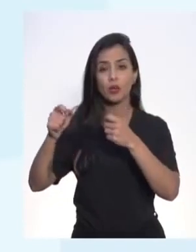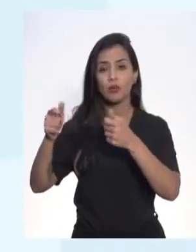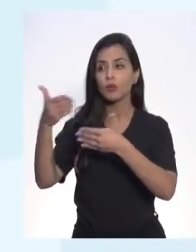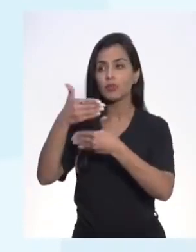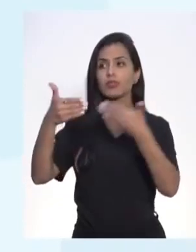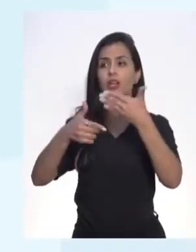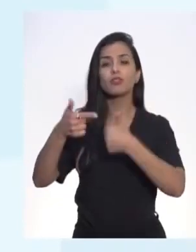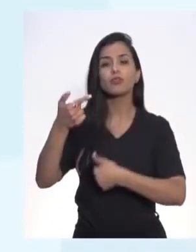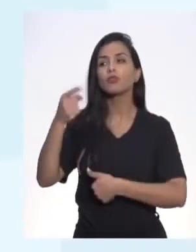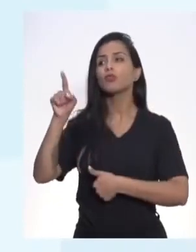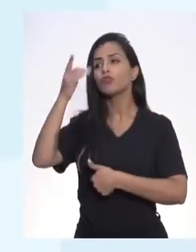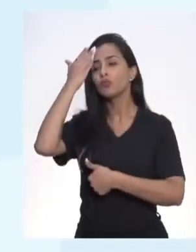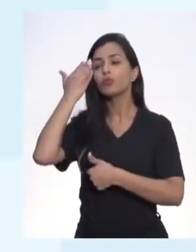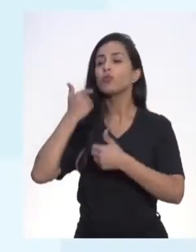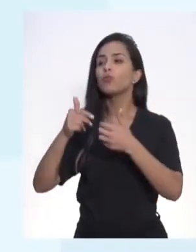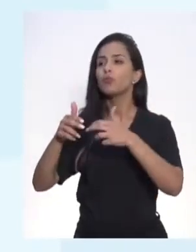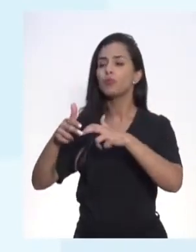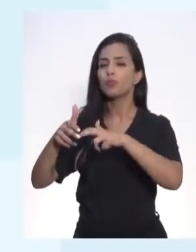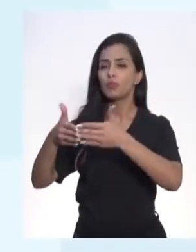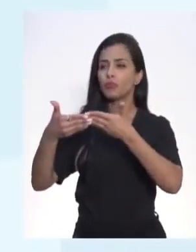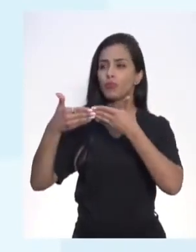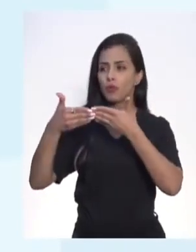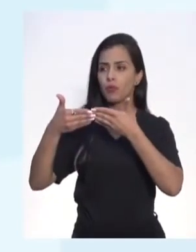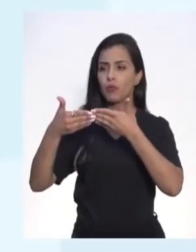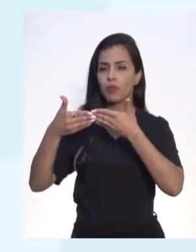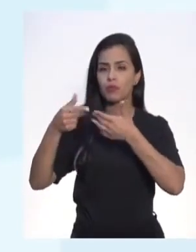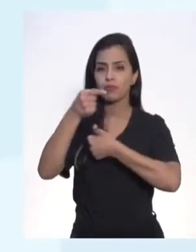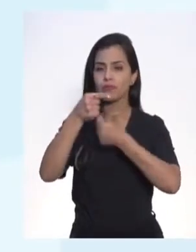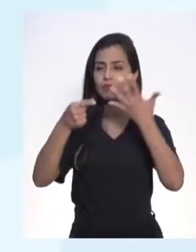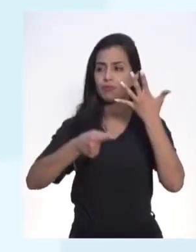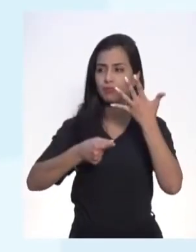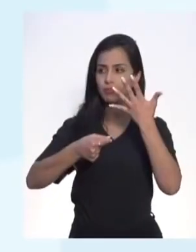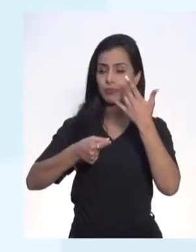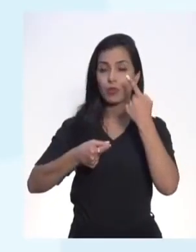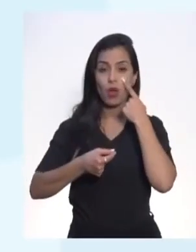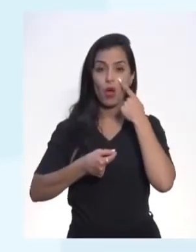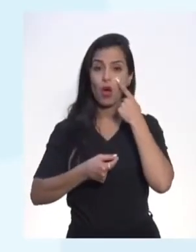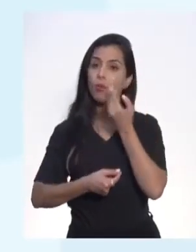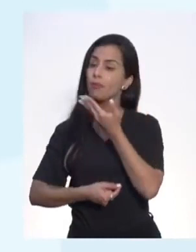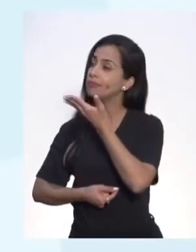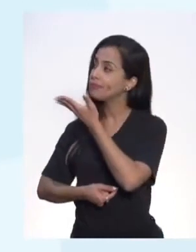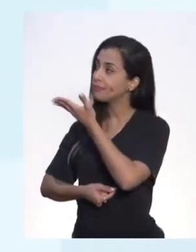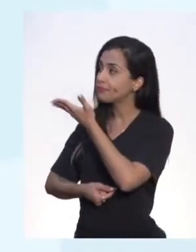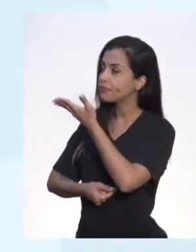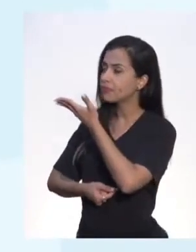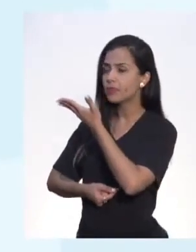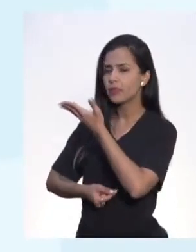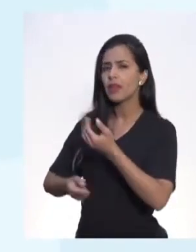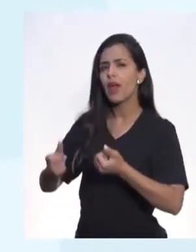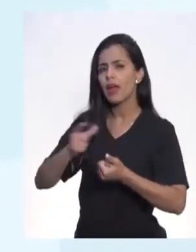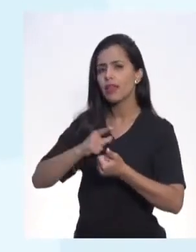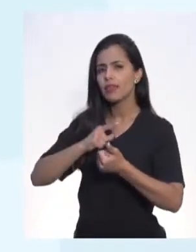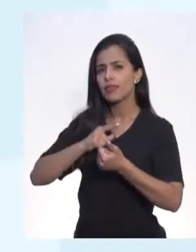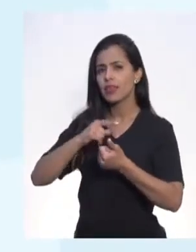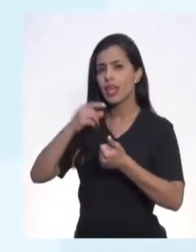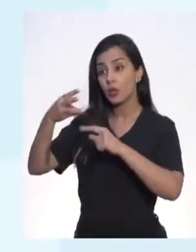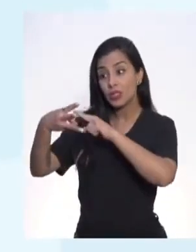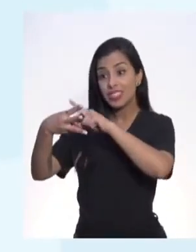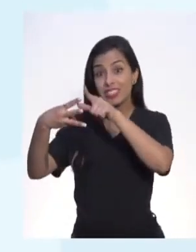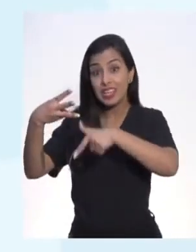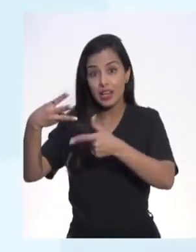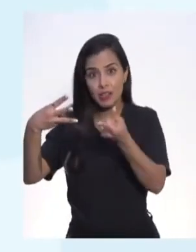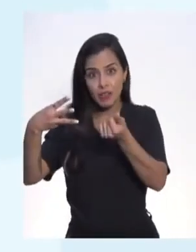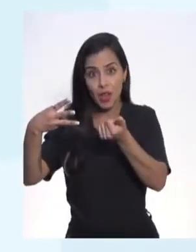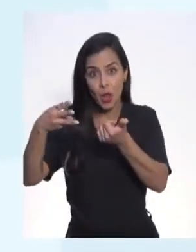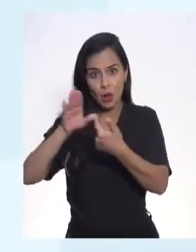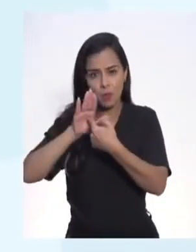anterior, que tem as alternativas na tela para eles. Conseguem voltar? Isso. Você vai ver aí realmente esses valores aí que eu falei de troco. Então,